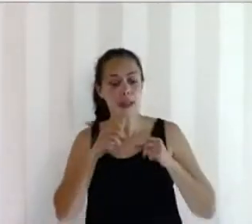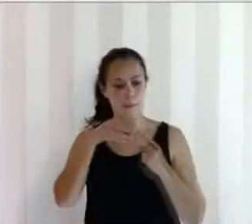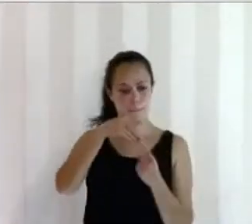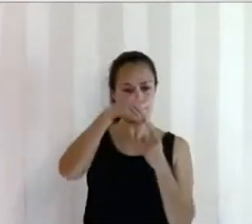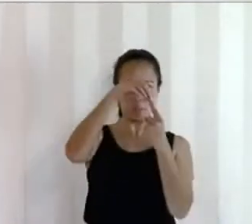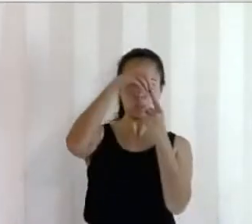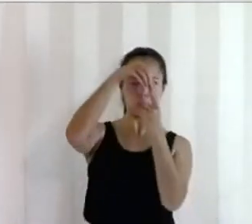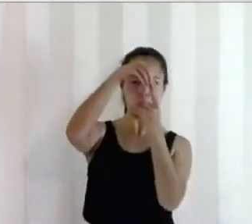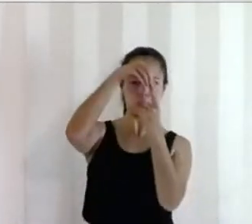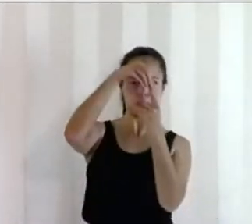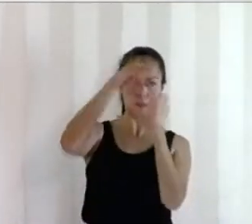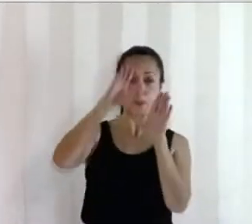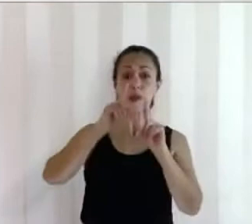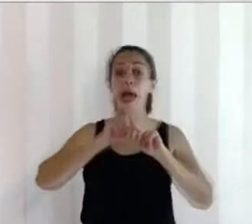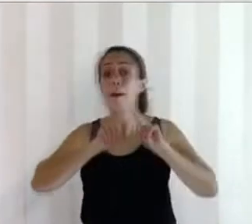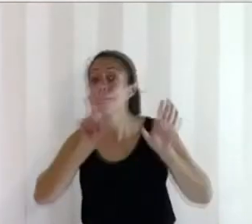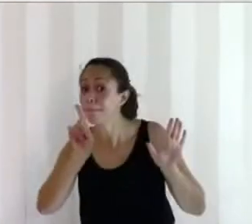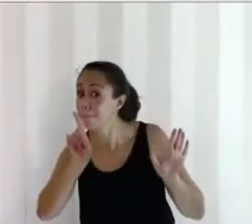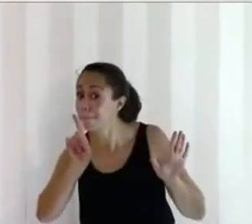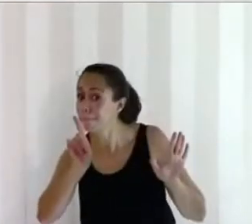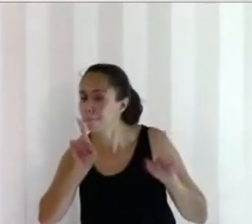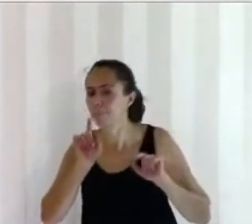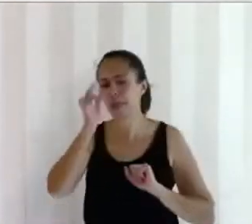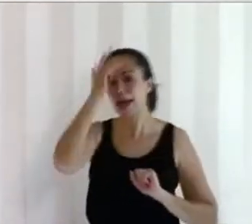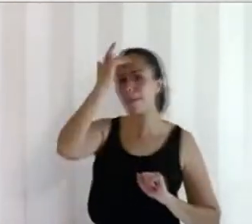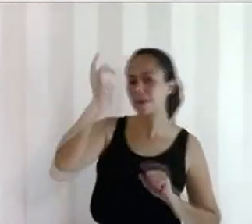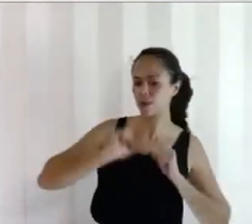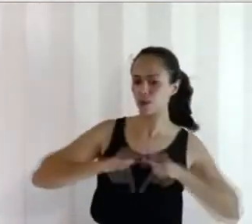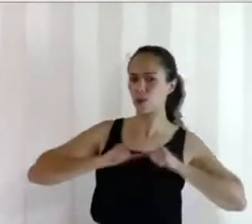o suficiente. E por eles não